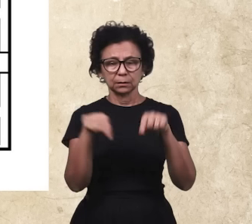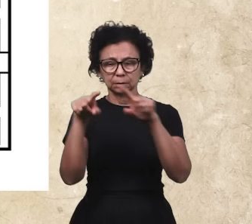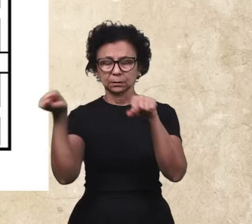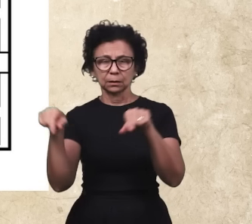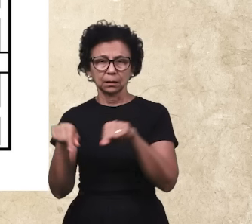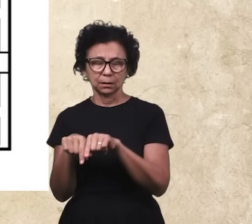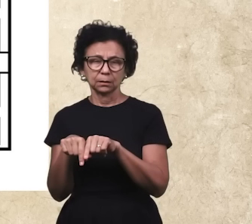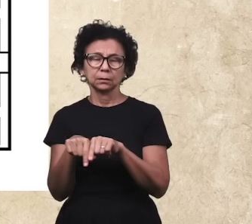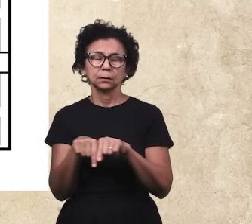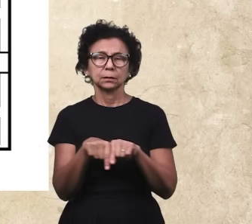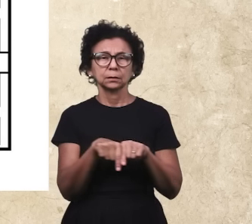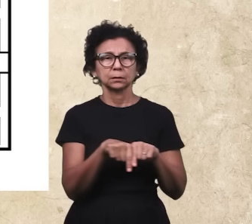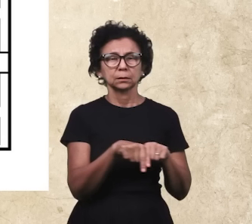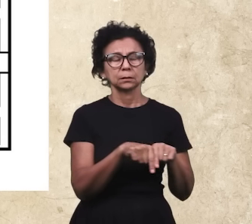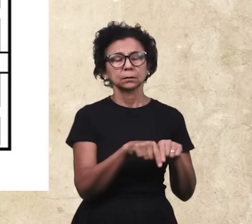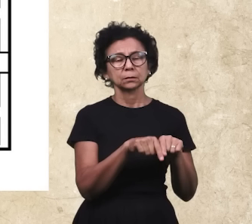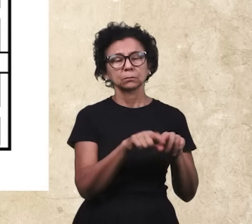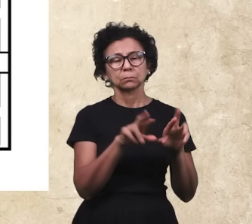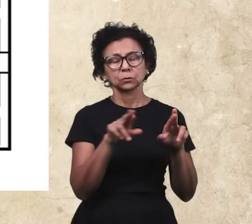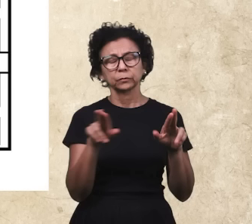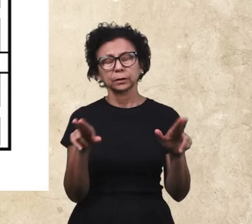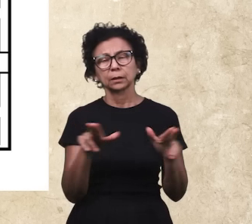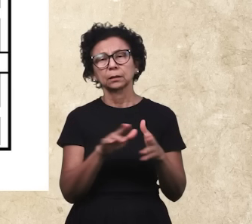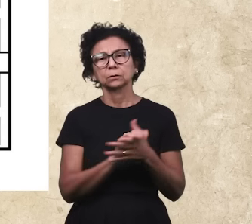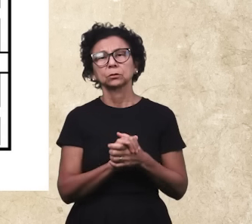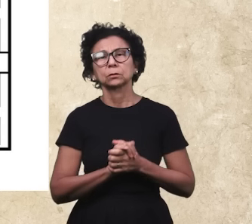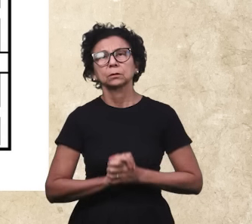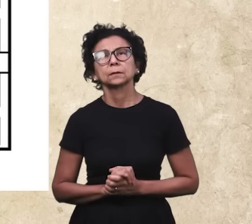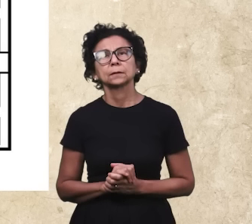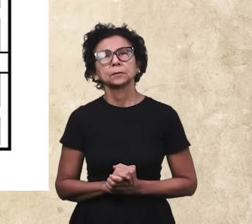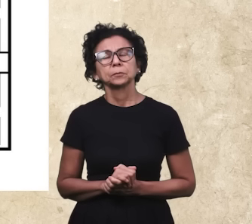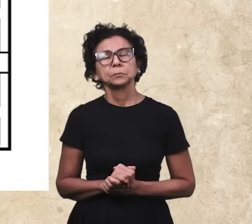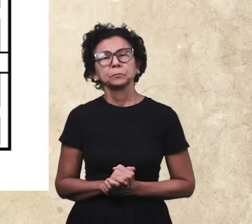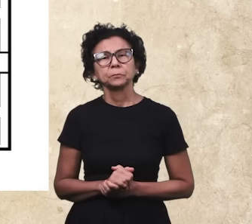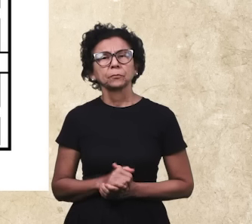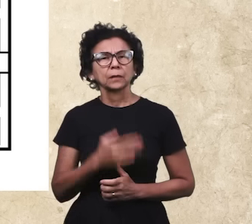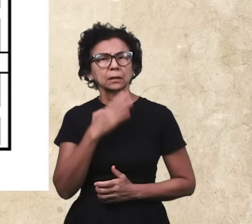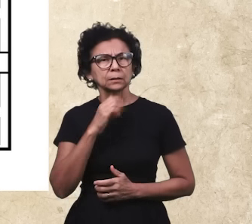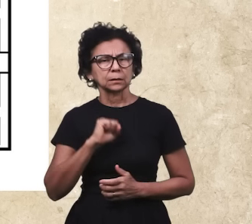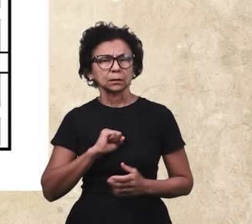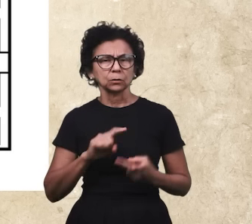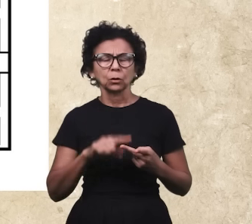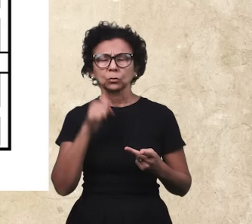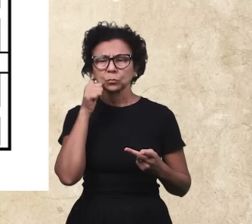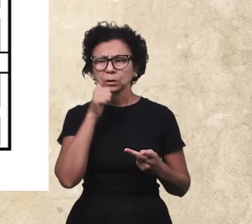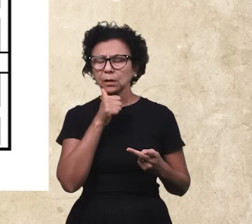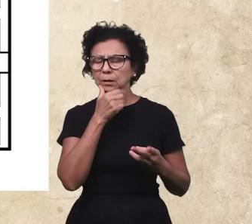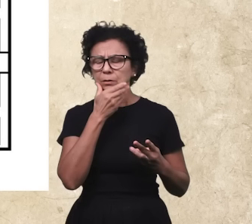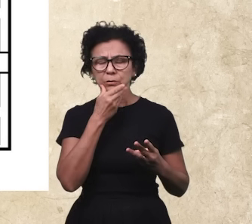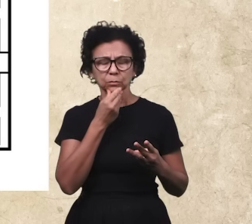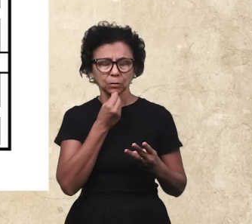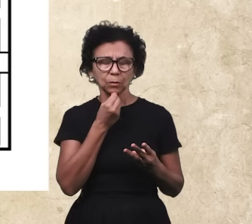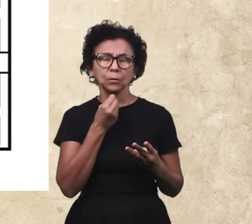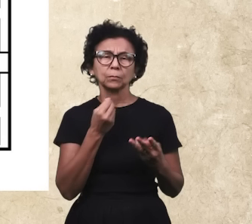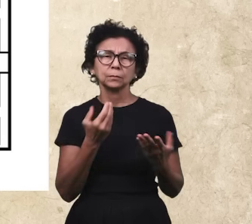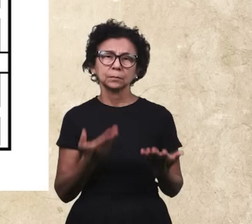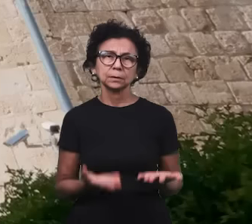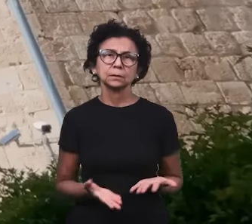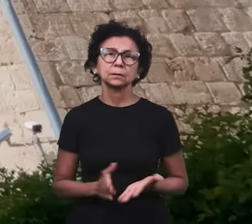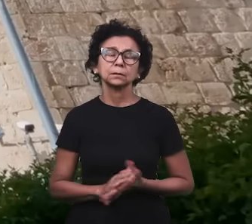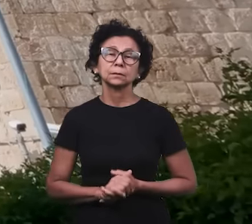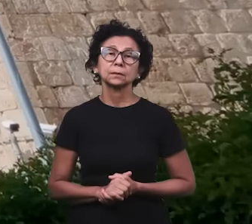de Israel, o pórtico de Salomão, o pátio dos sacerdotes. E provavelmente foi aqui